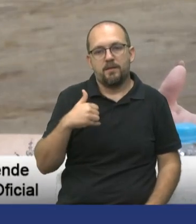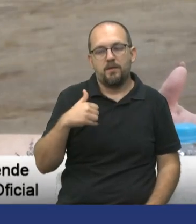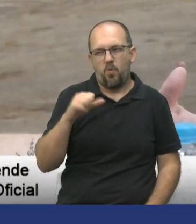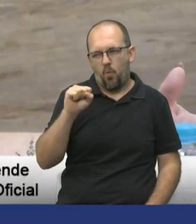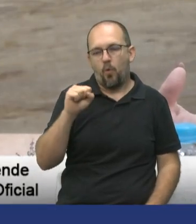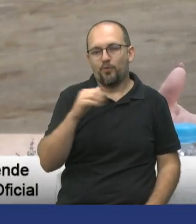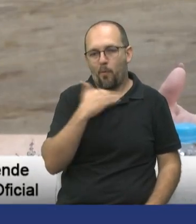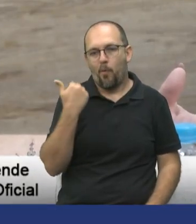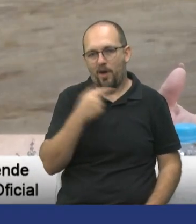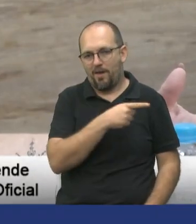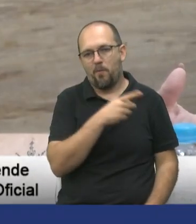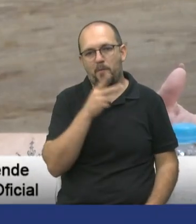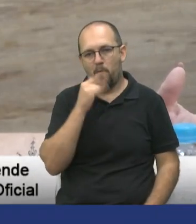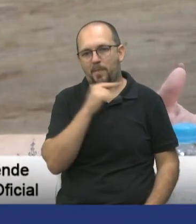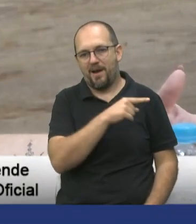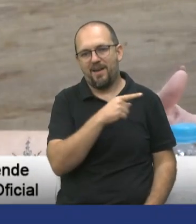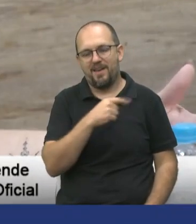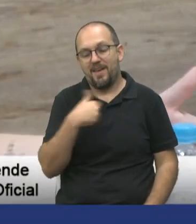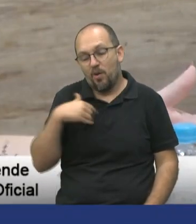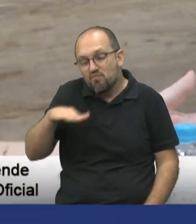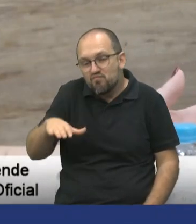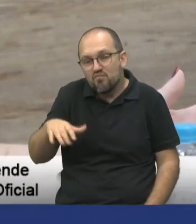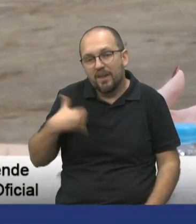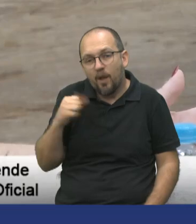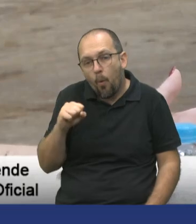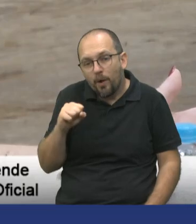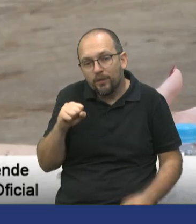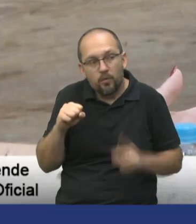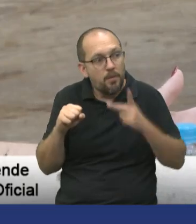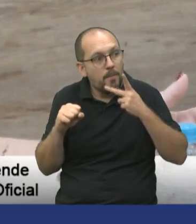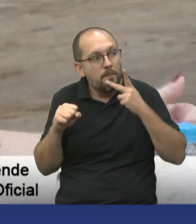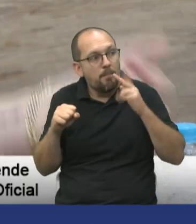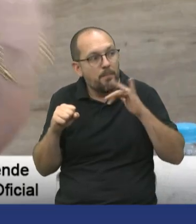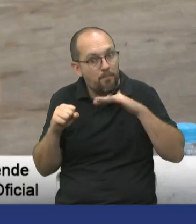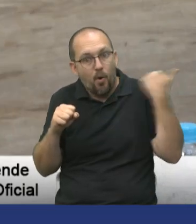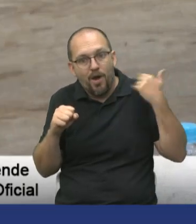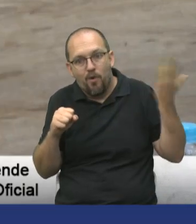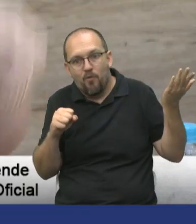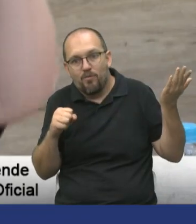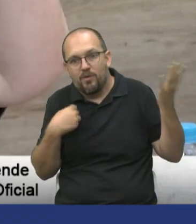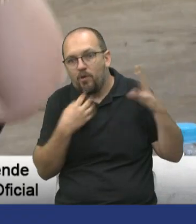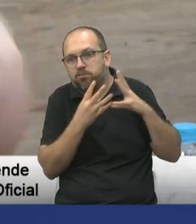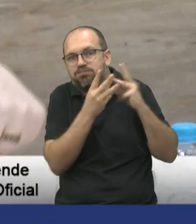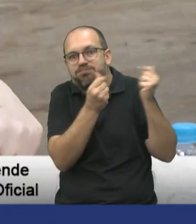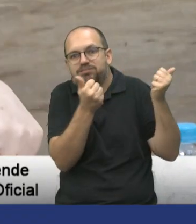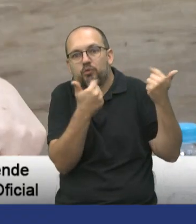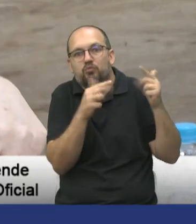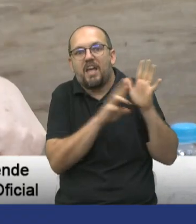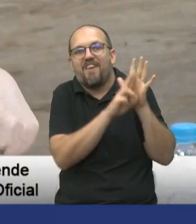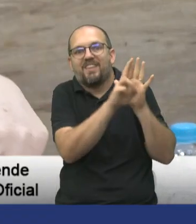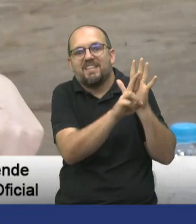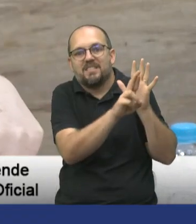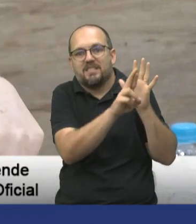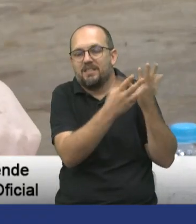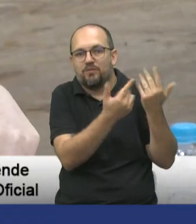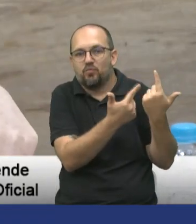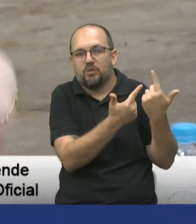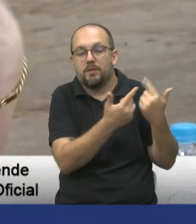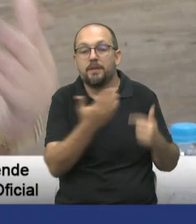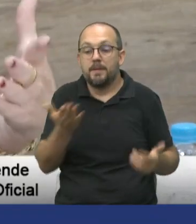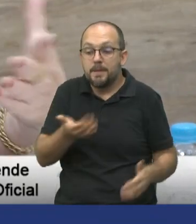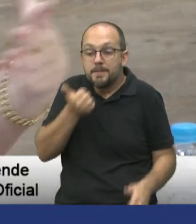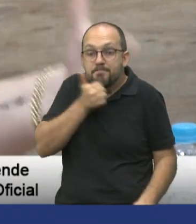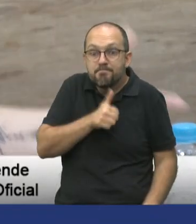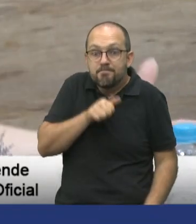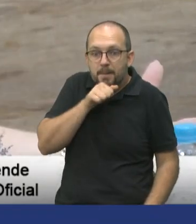tiro a referência do pai, porque ele morreu quando eu tinha 8 anos e é verdade. E que a minha mãe, que hoje, neste dia,